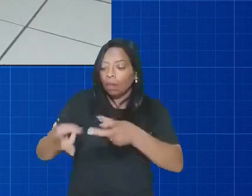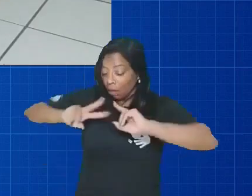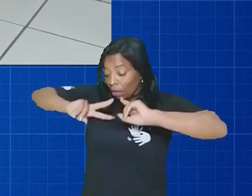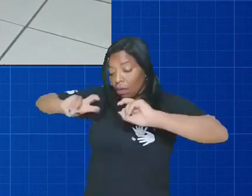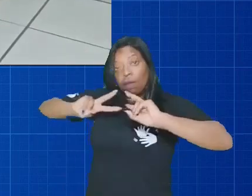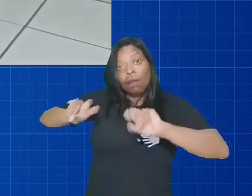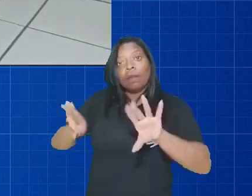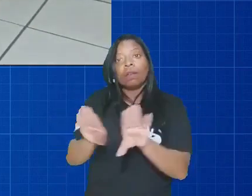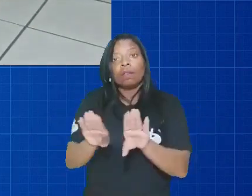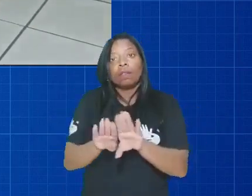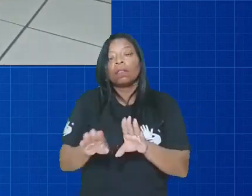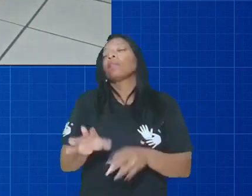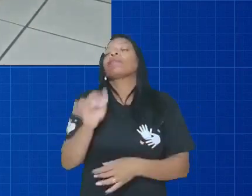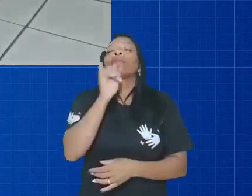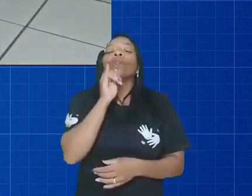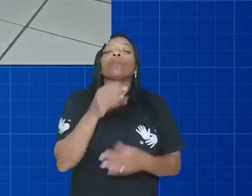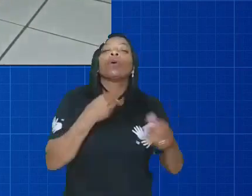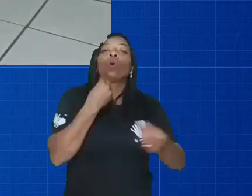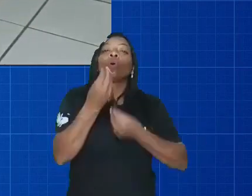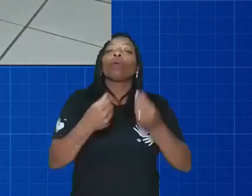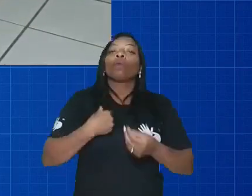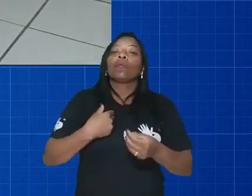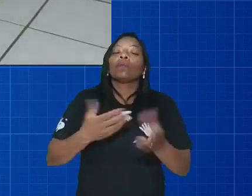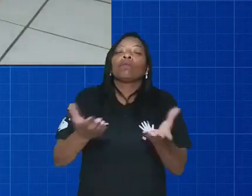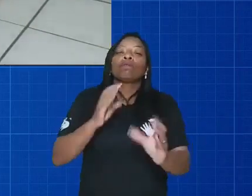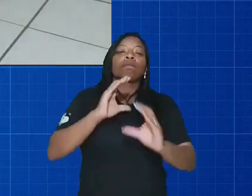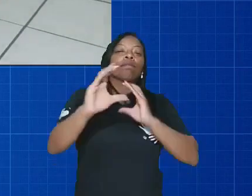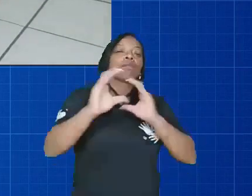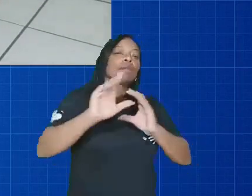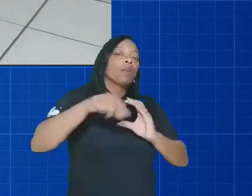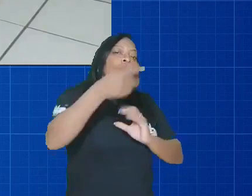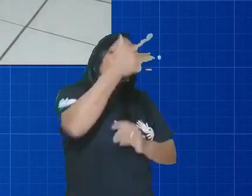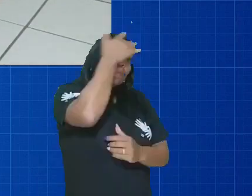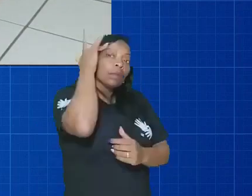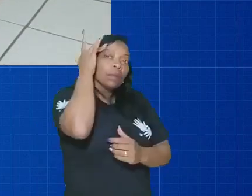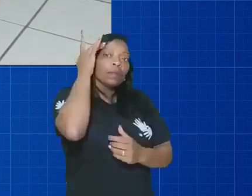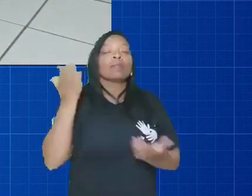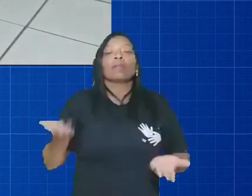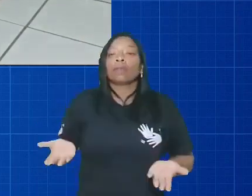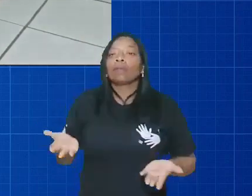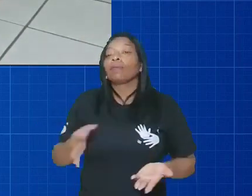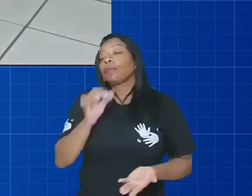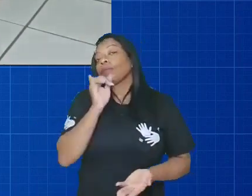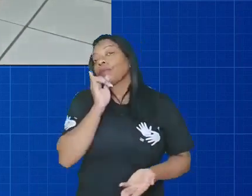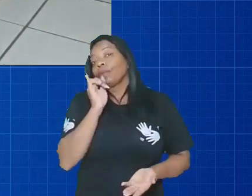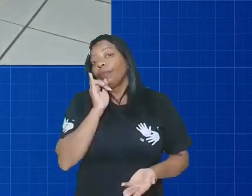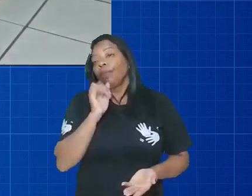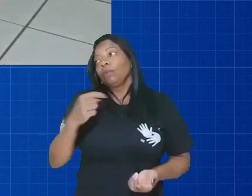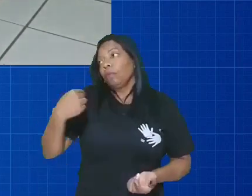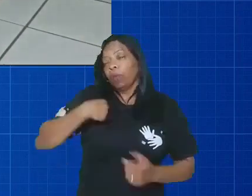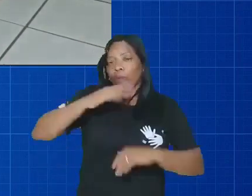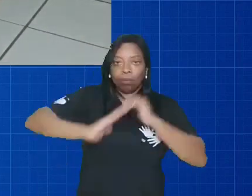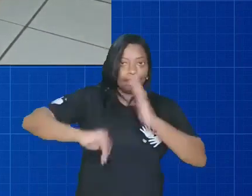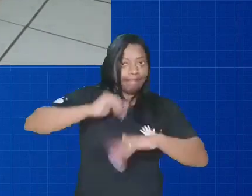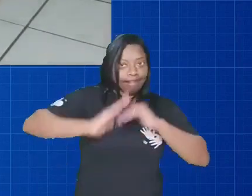pessoas, né, é bem importante. Então, eu até trago aqui um dos exemplos, né, da minha prática assistencial,